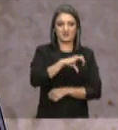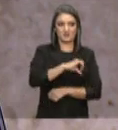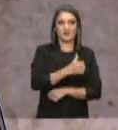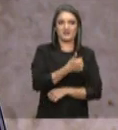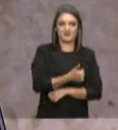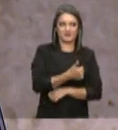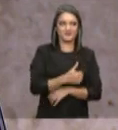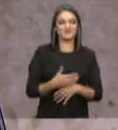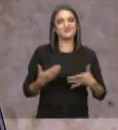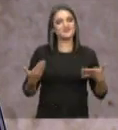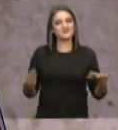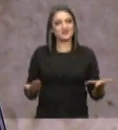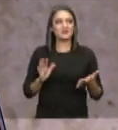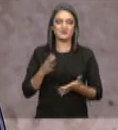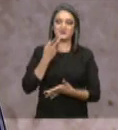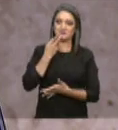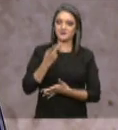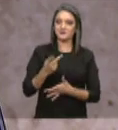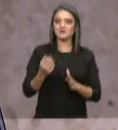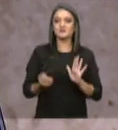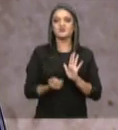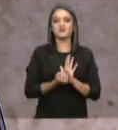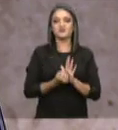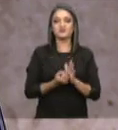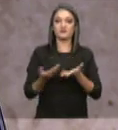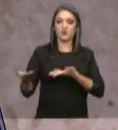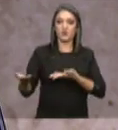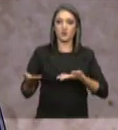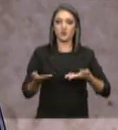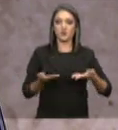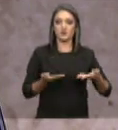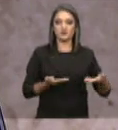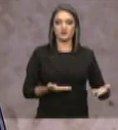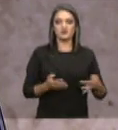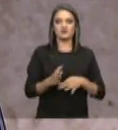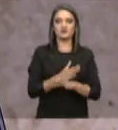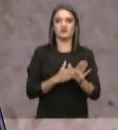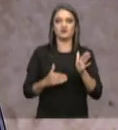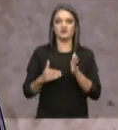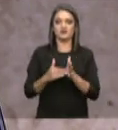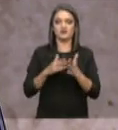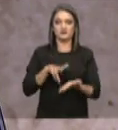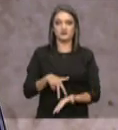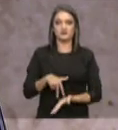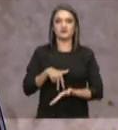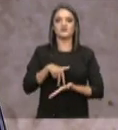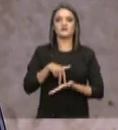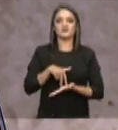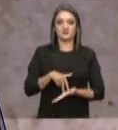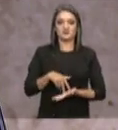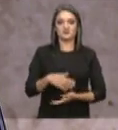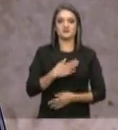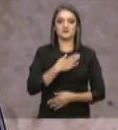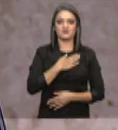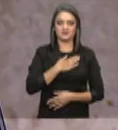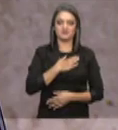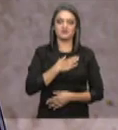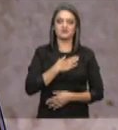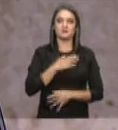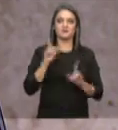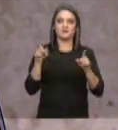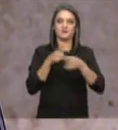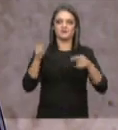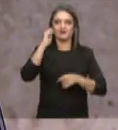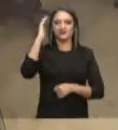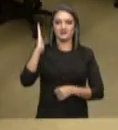feito esse registro Convido os presentes para imposição de respeito celebrarmos o